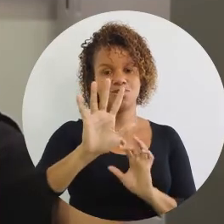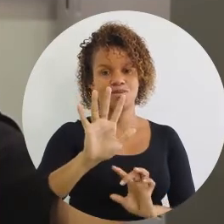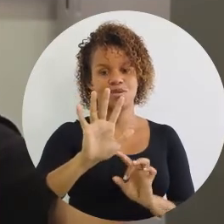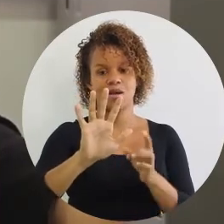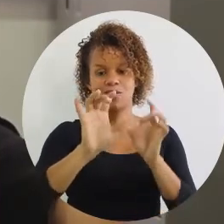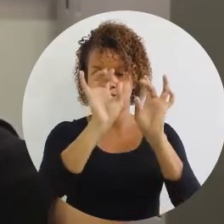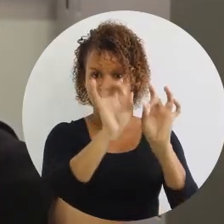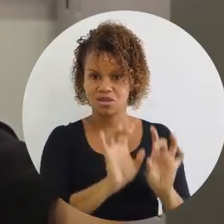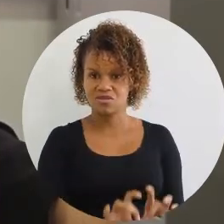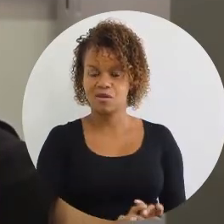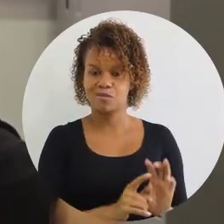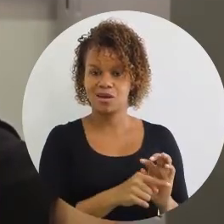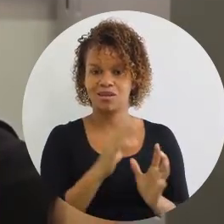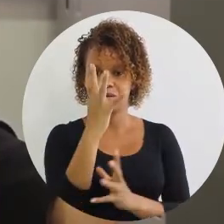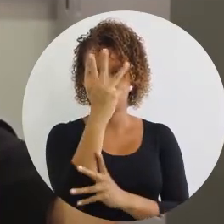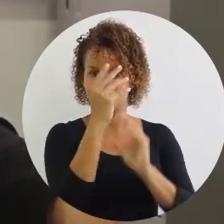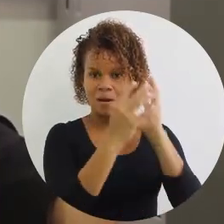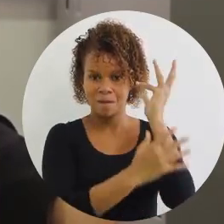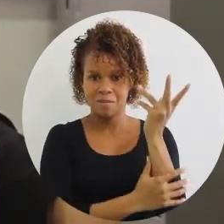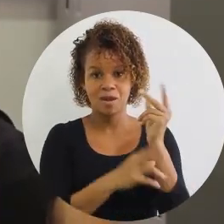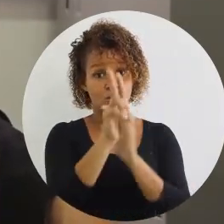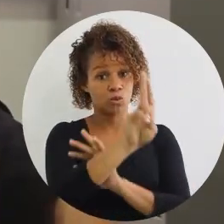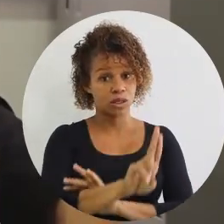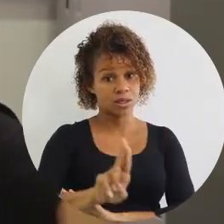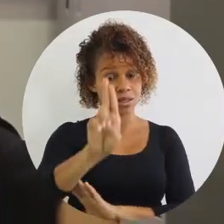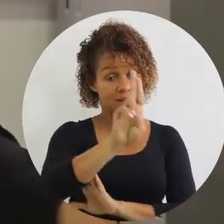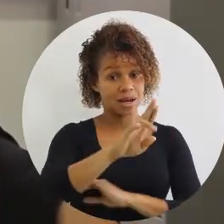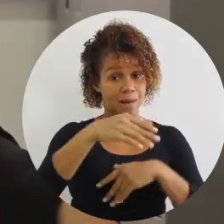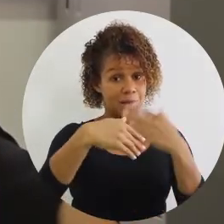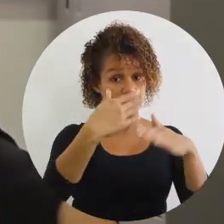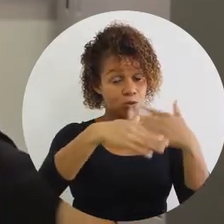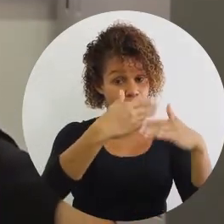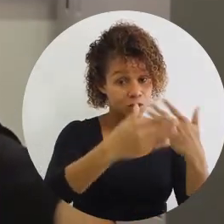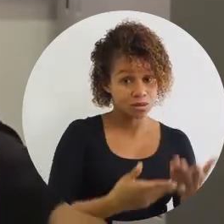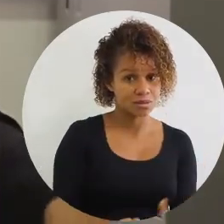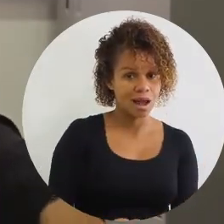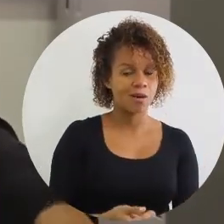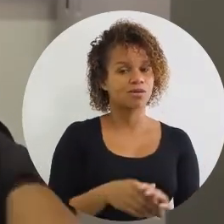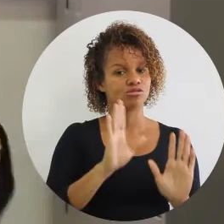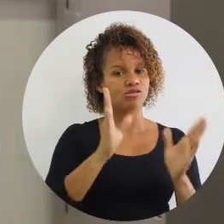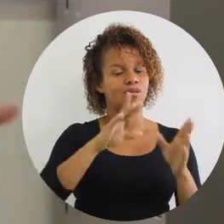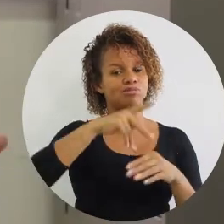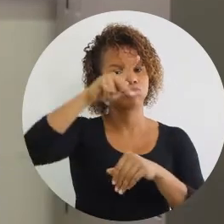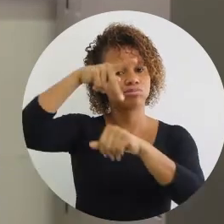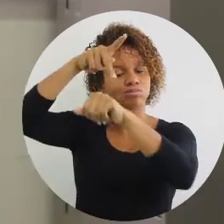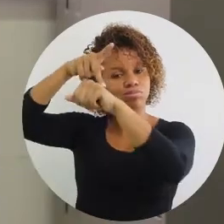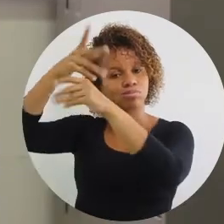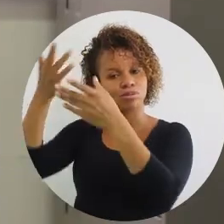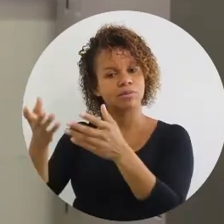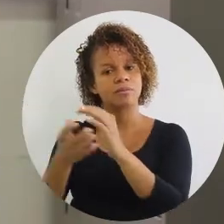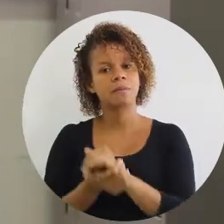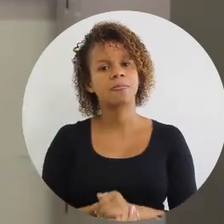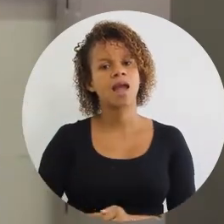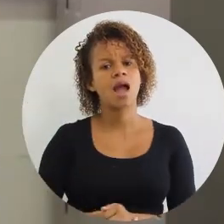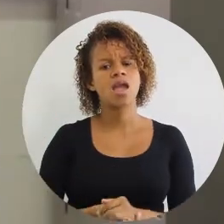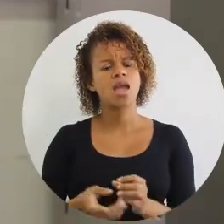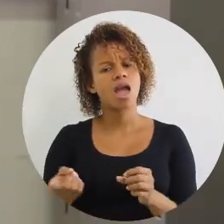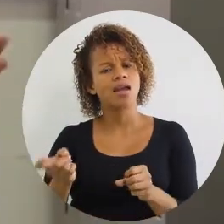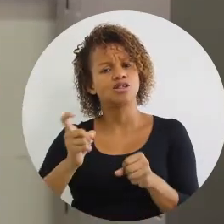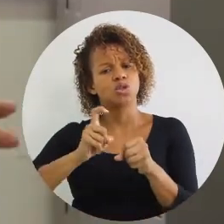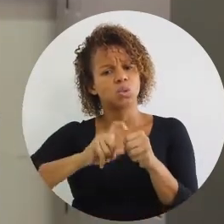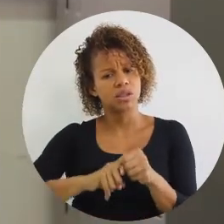matéria-prima que serão utilizadas para a produção de produtos que serão exportados. E restituição é quando